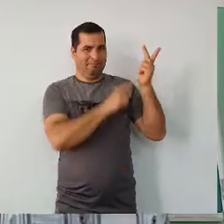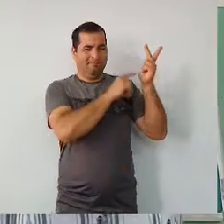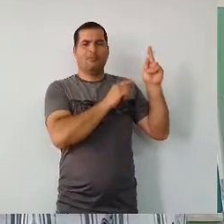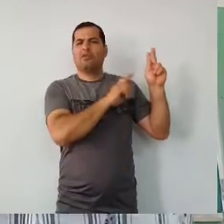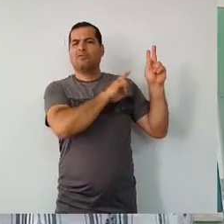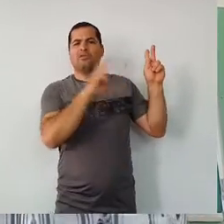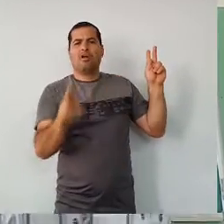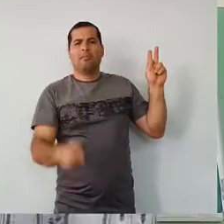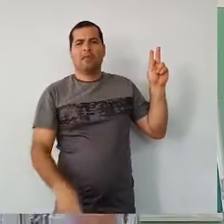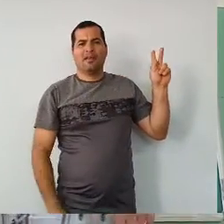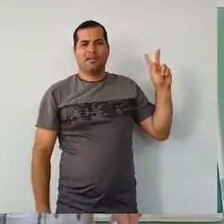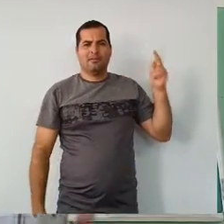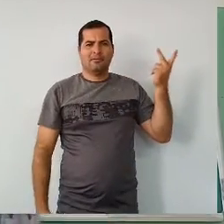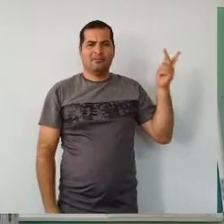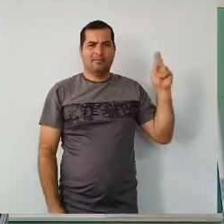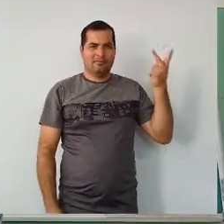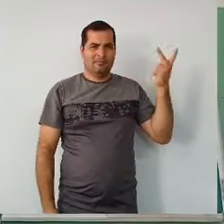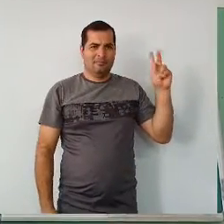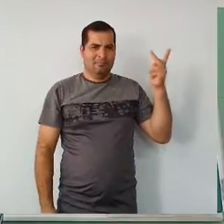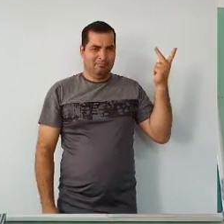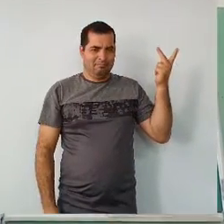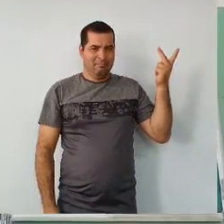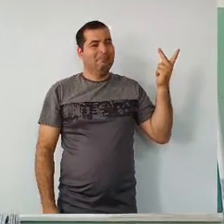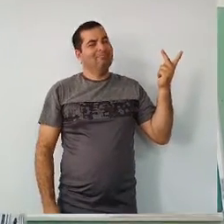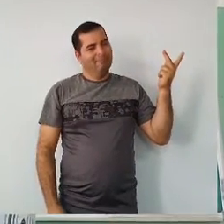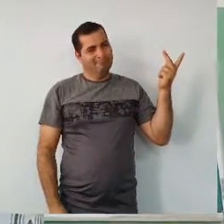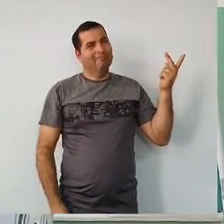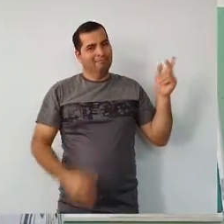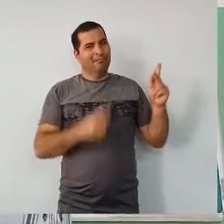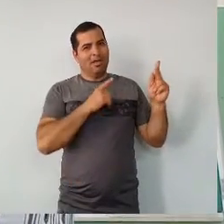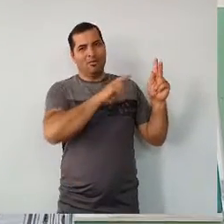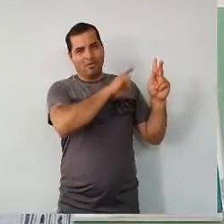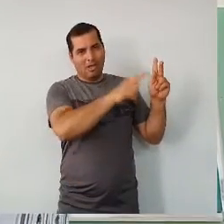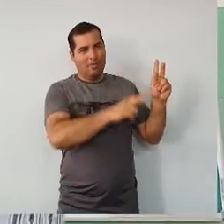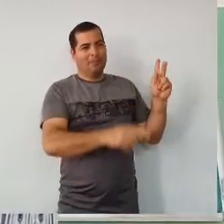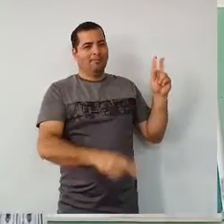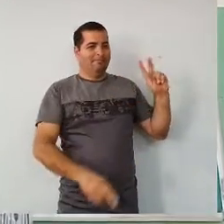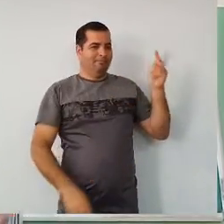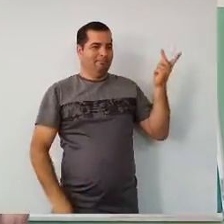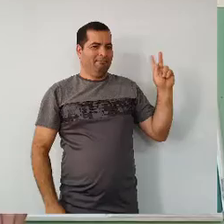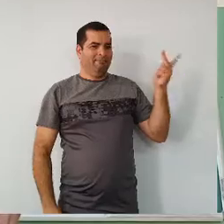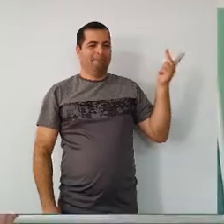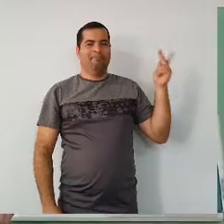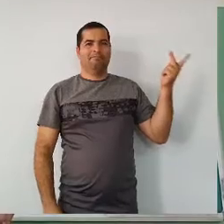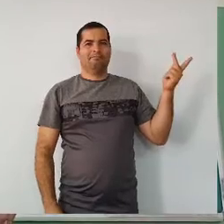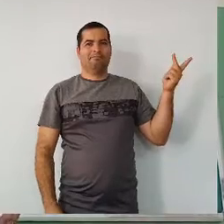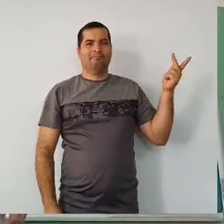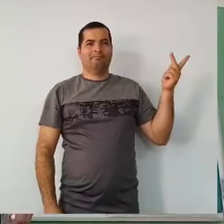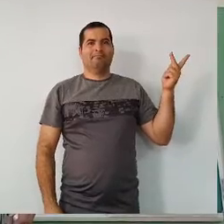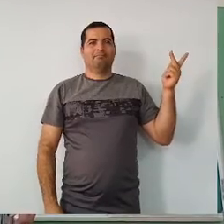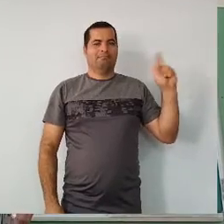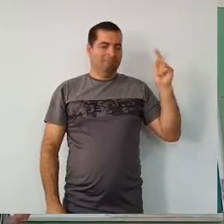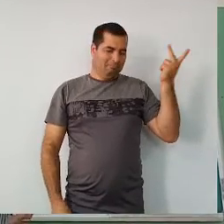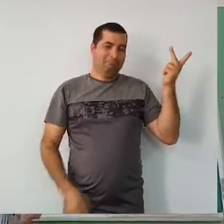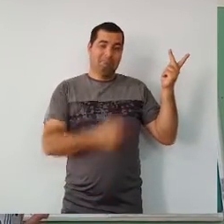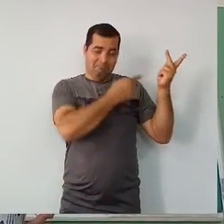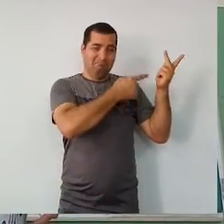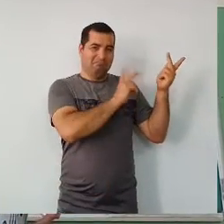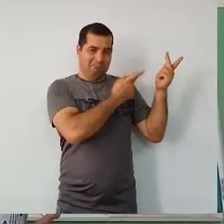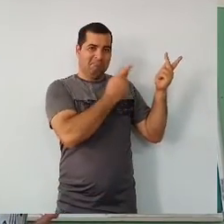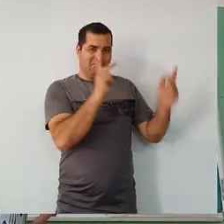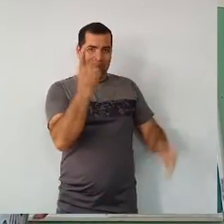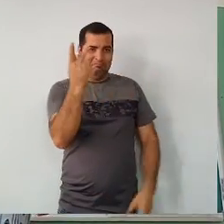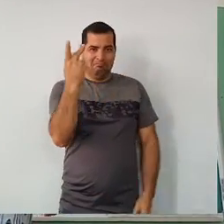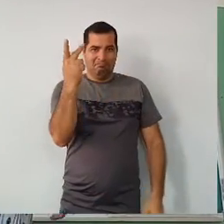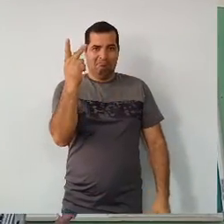essa letra? Ela tem um nome, nós damos um nome para ela, né? Essa é a